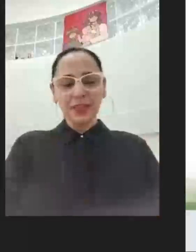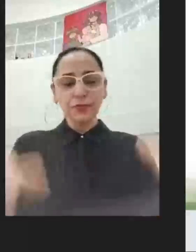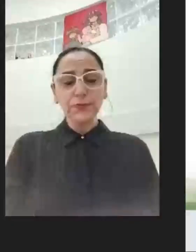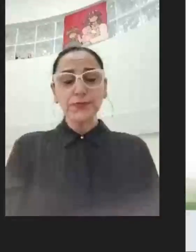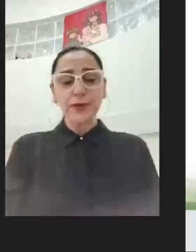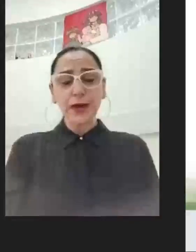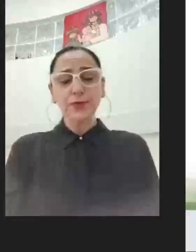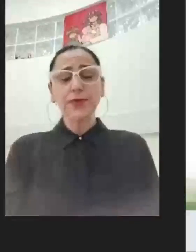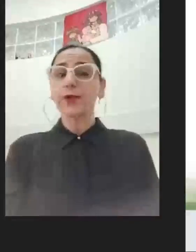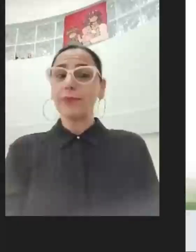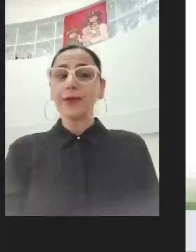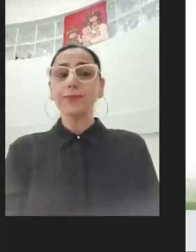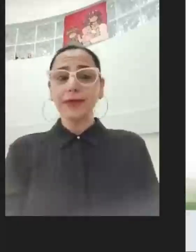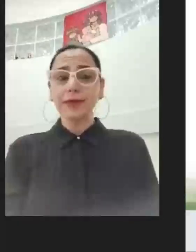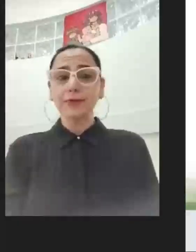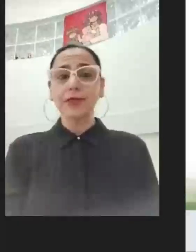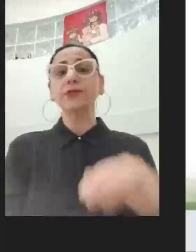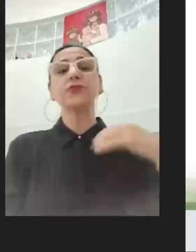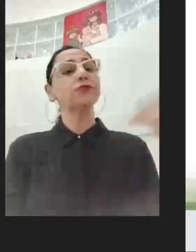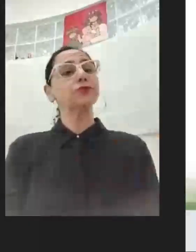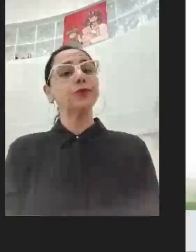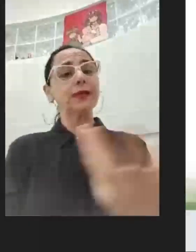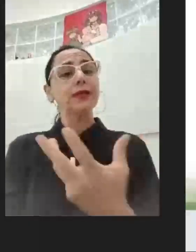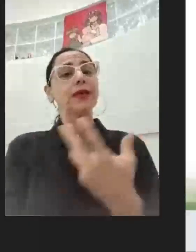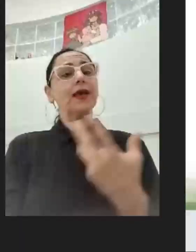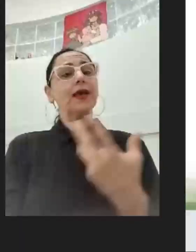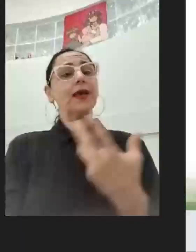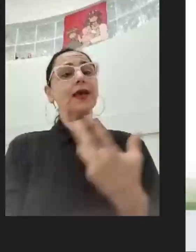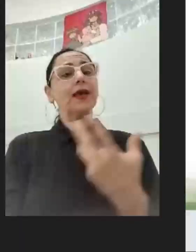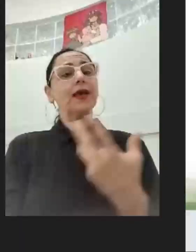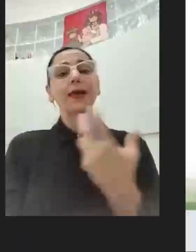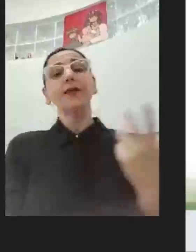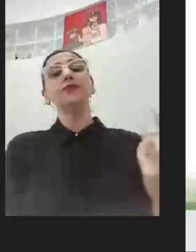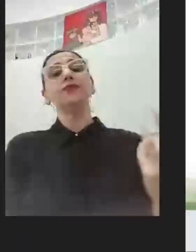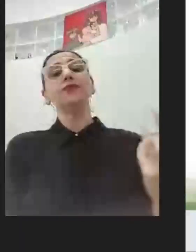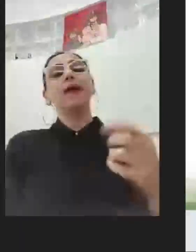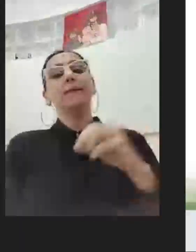né, do pessoal, que é o Maio Branco, que institui